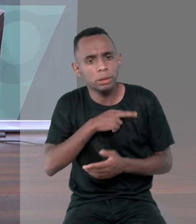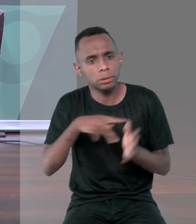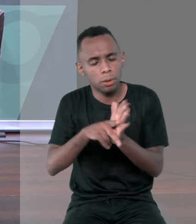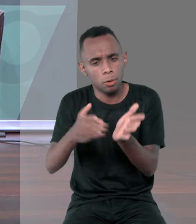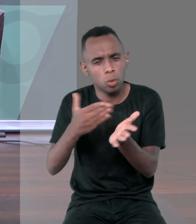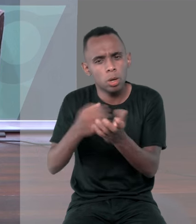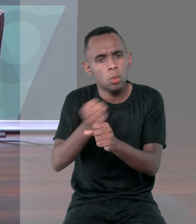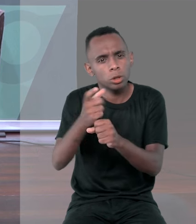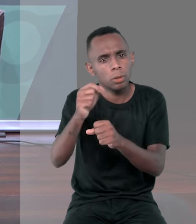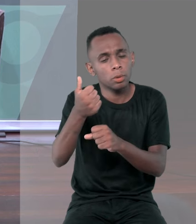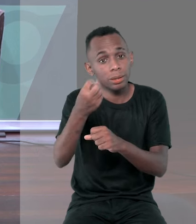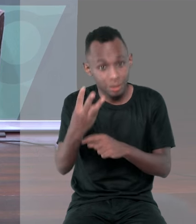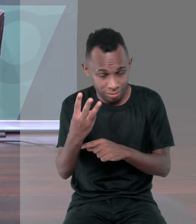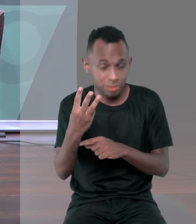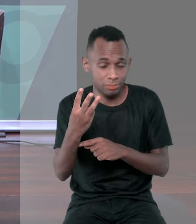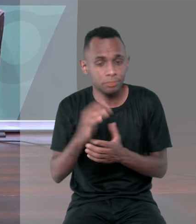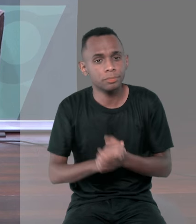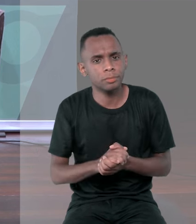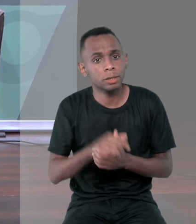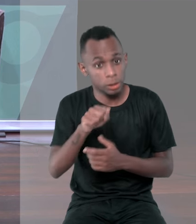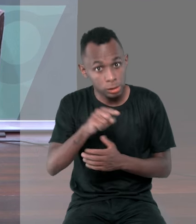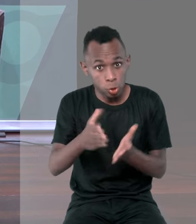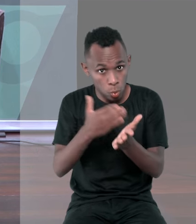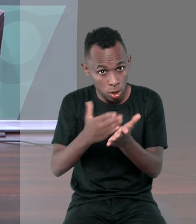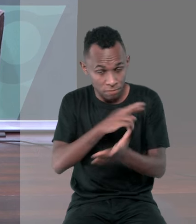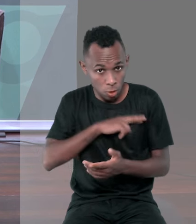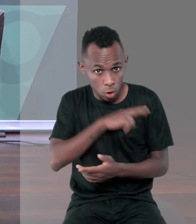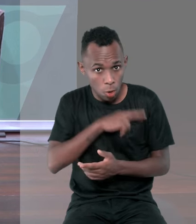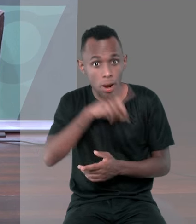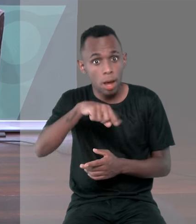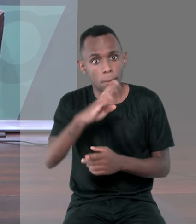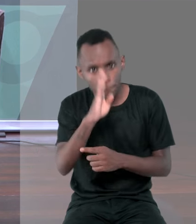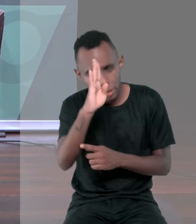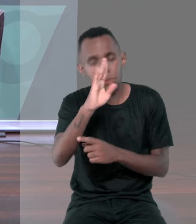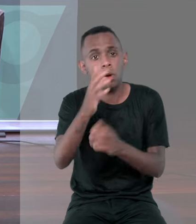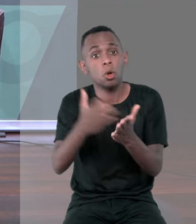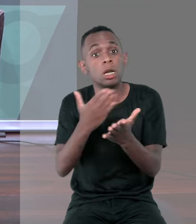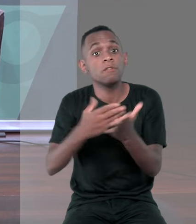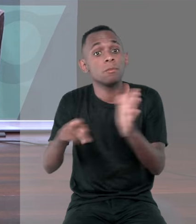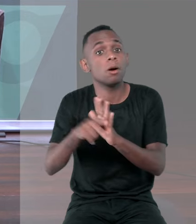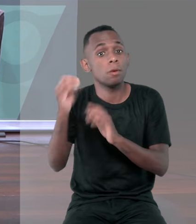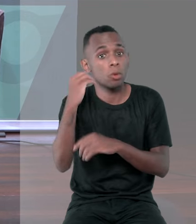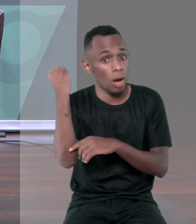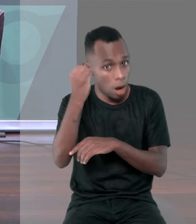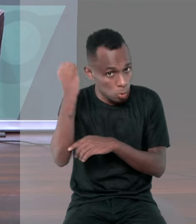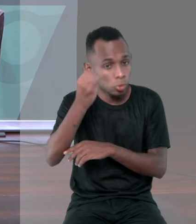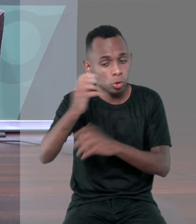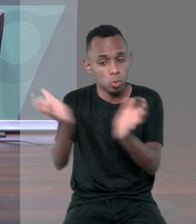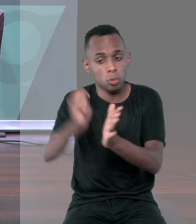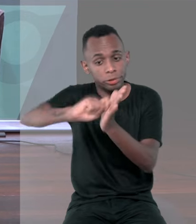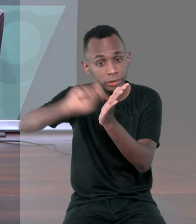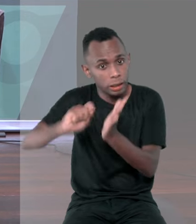em 2013, que foi eleito o livro do ano pela Associação Gaúcha de Escritores.